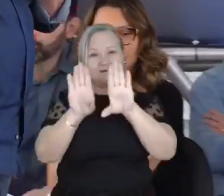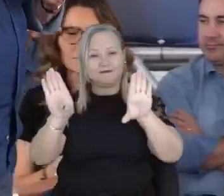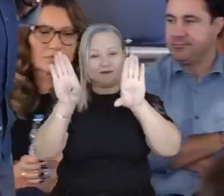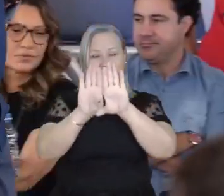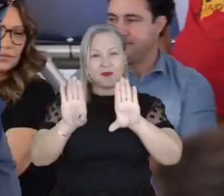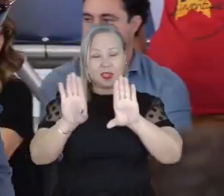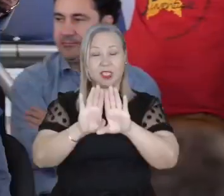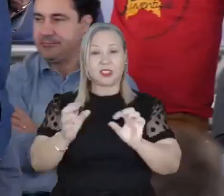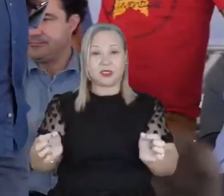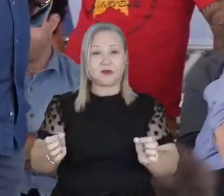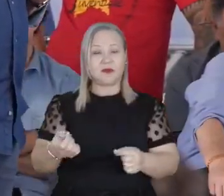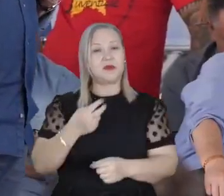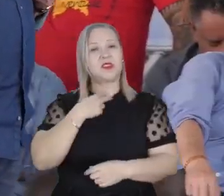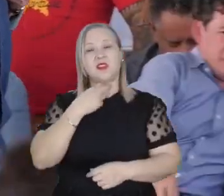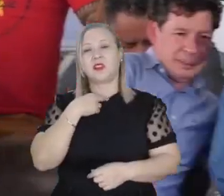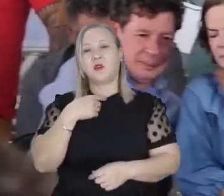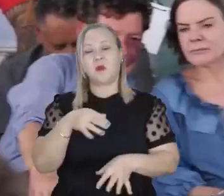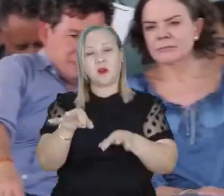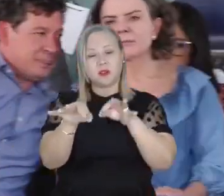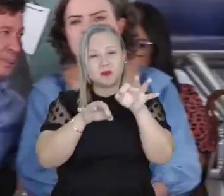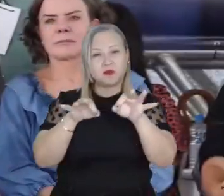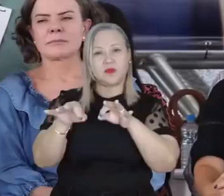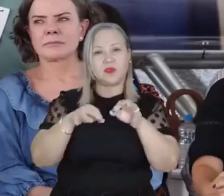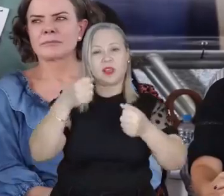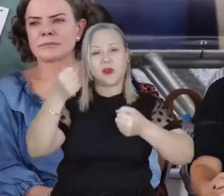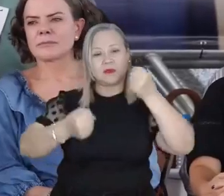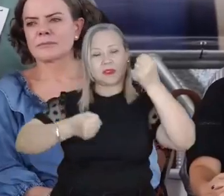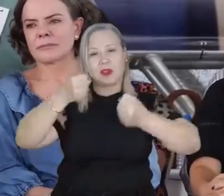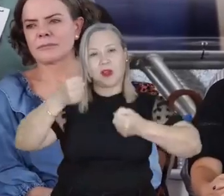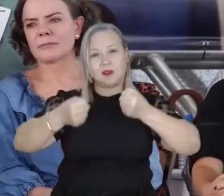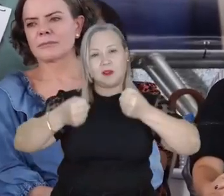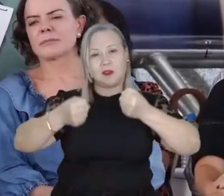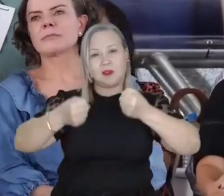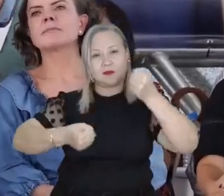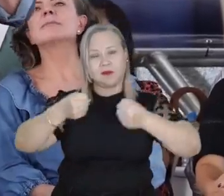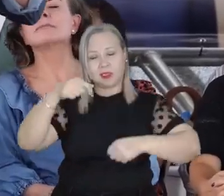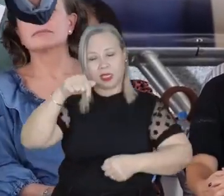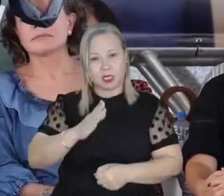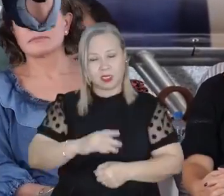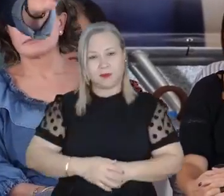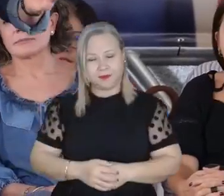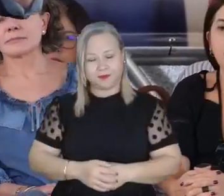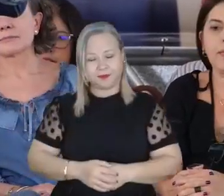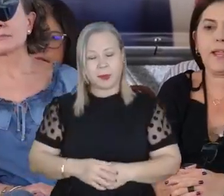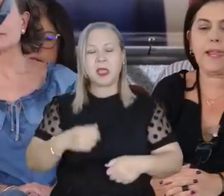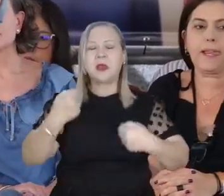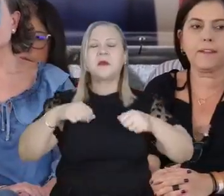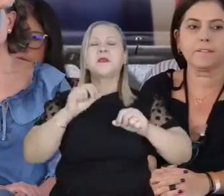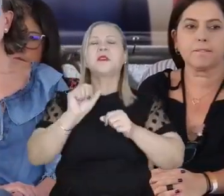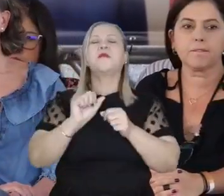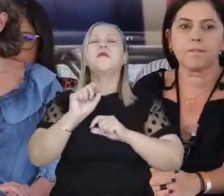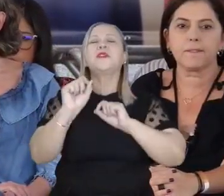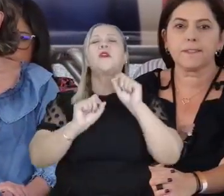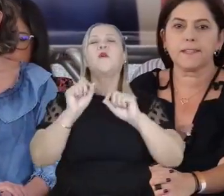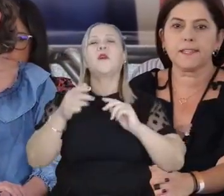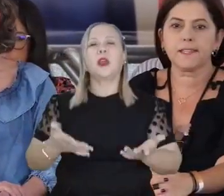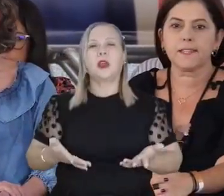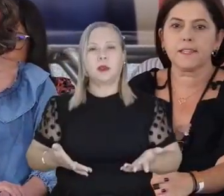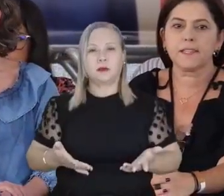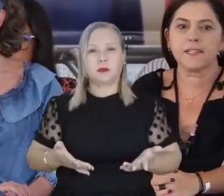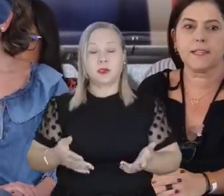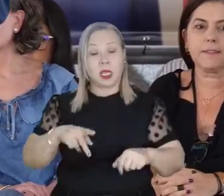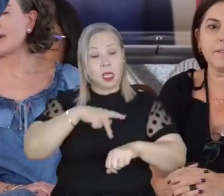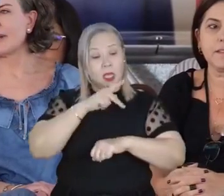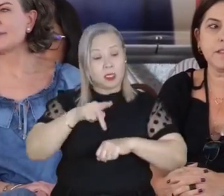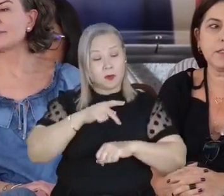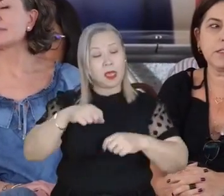que nós precisamos fazer nesse país? Esse país precisa atender aos interesses coletivos da